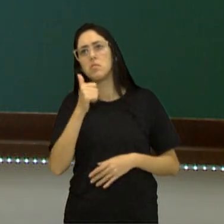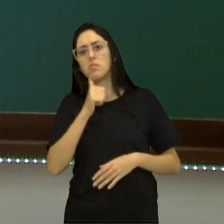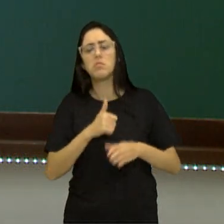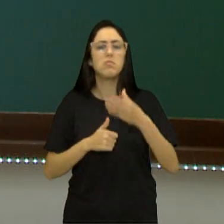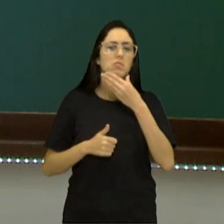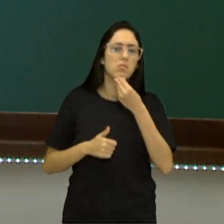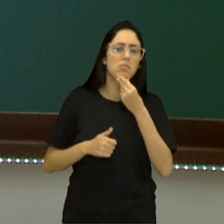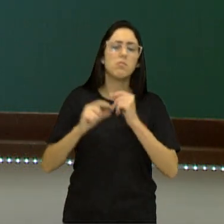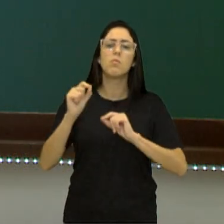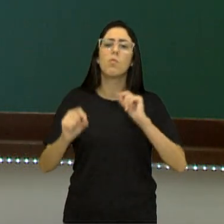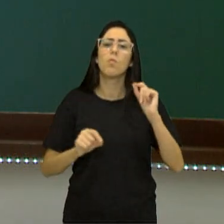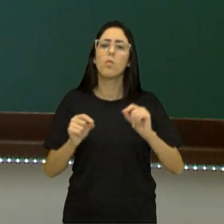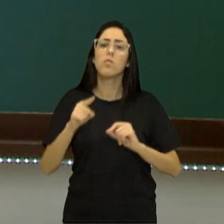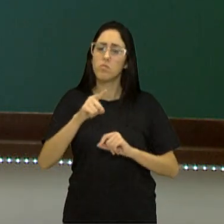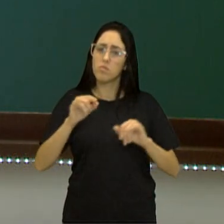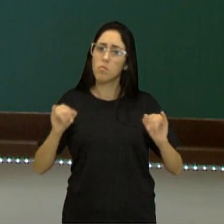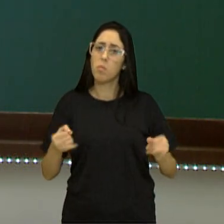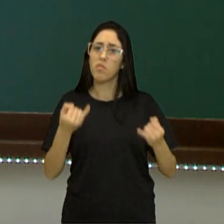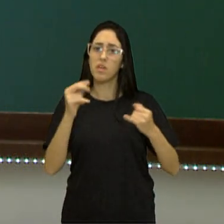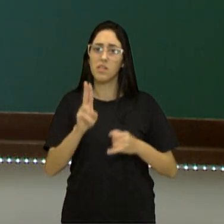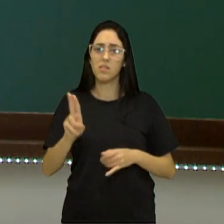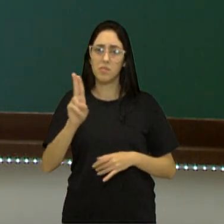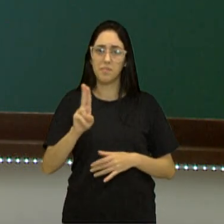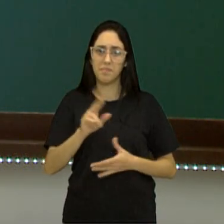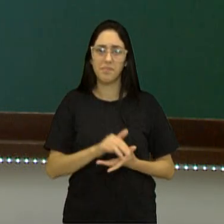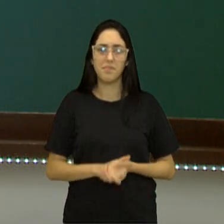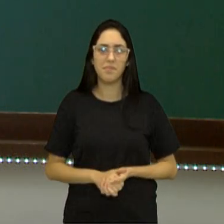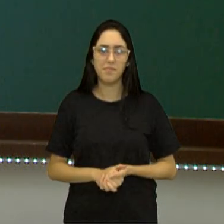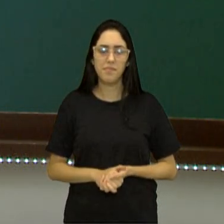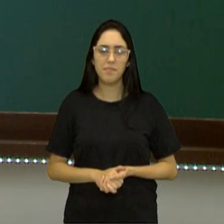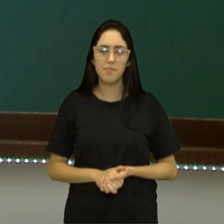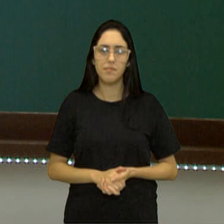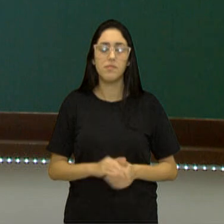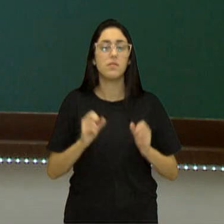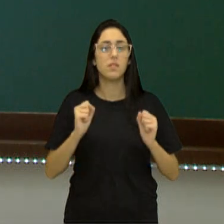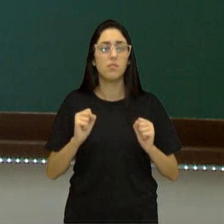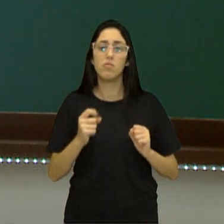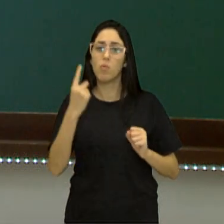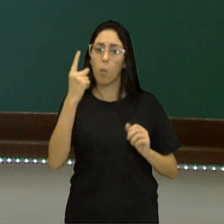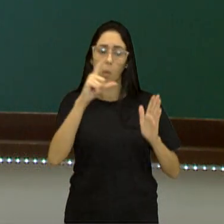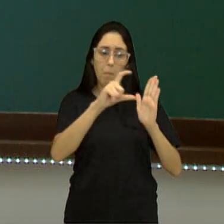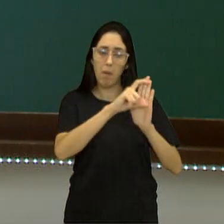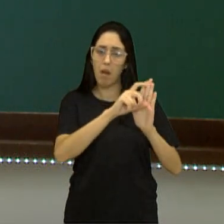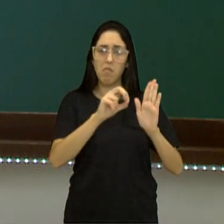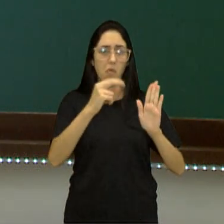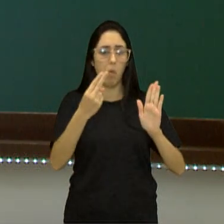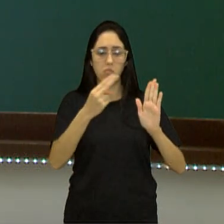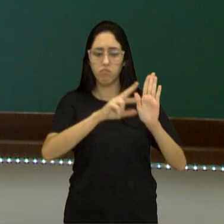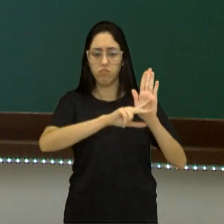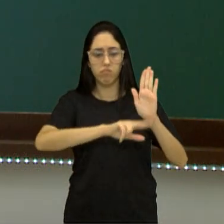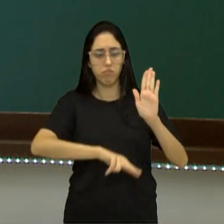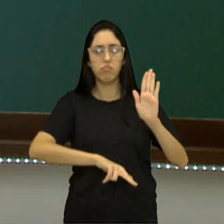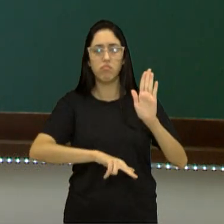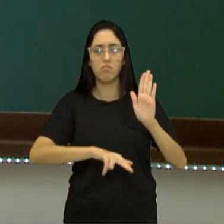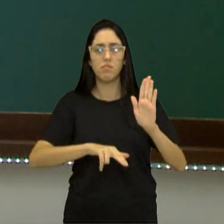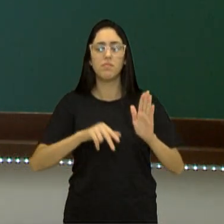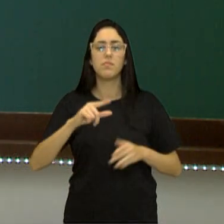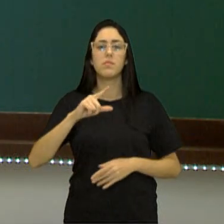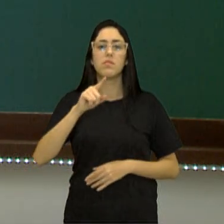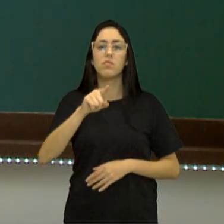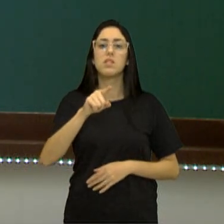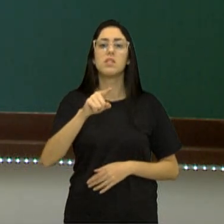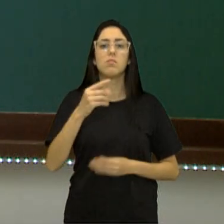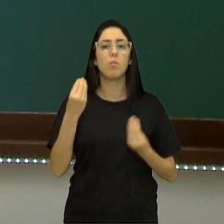masculino? Use as siglas. Inicie sua definição em um ou mais parágrafos. Cite exemplos de uso dos